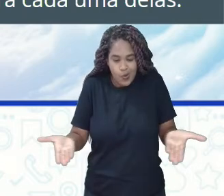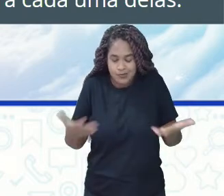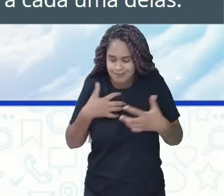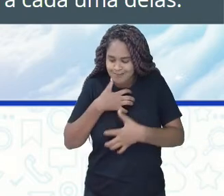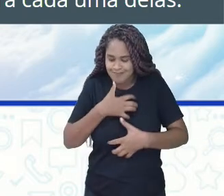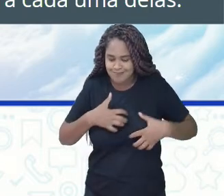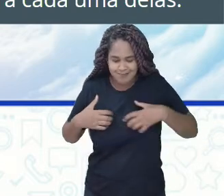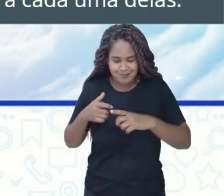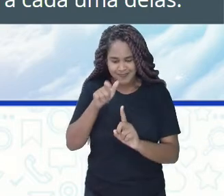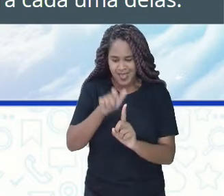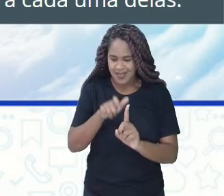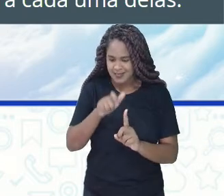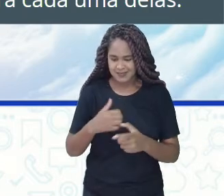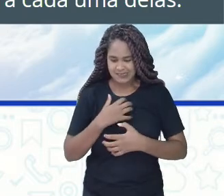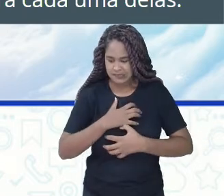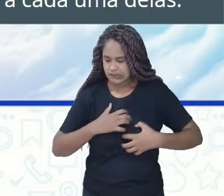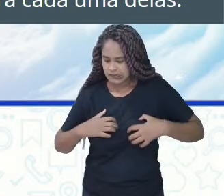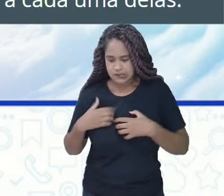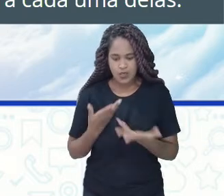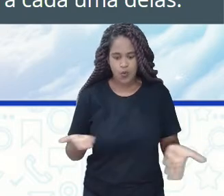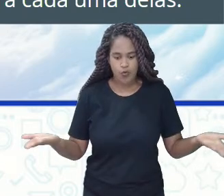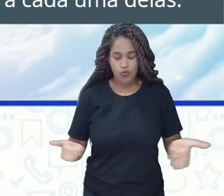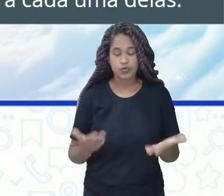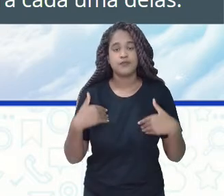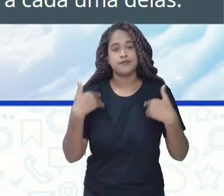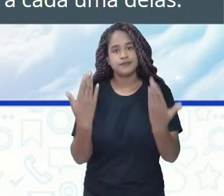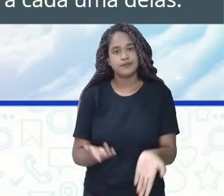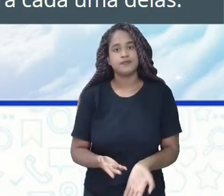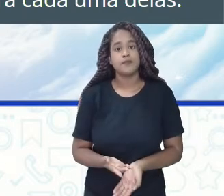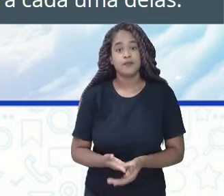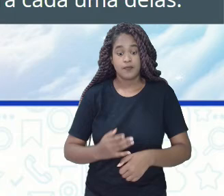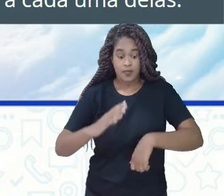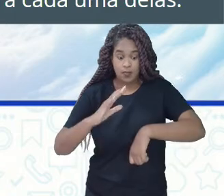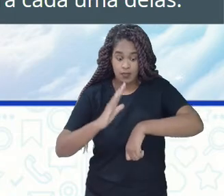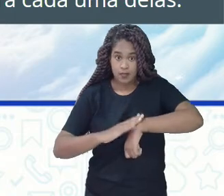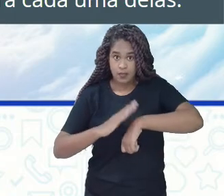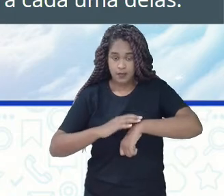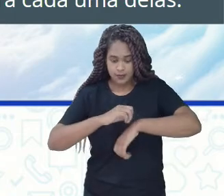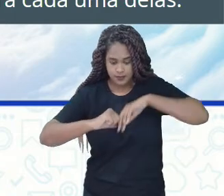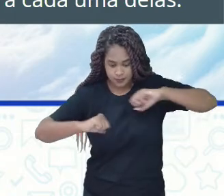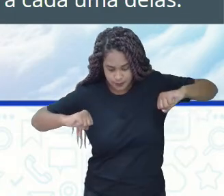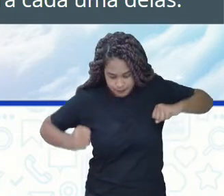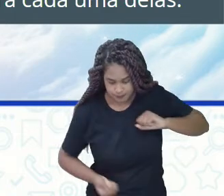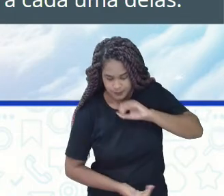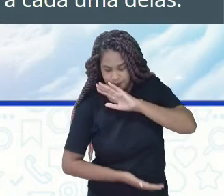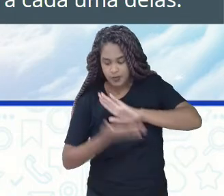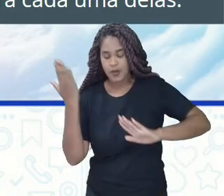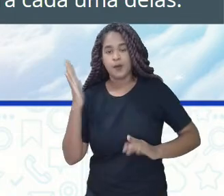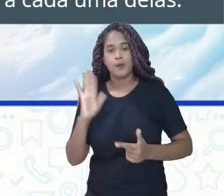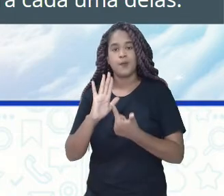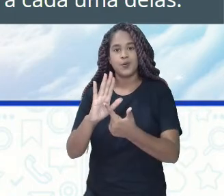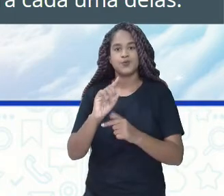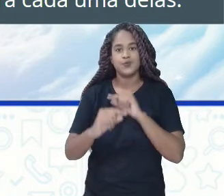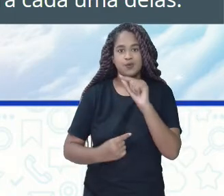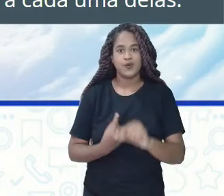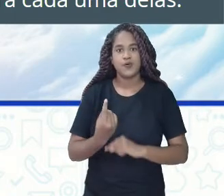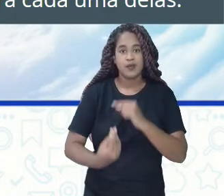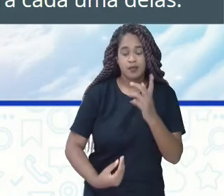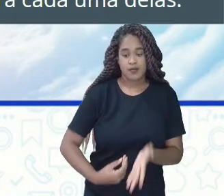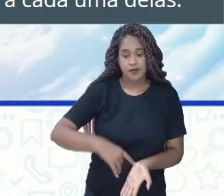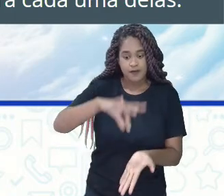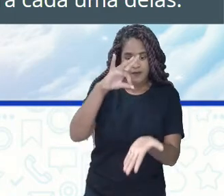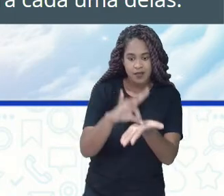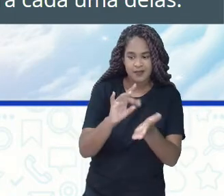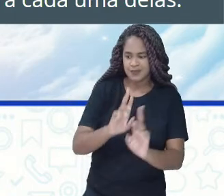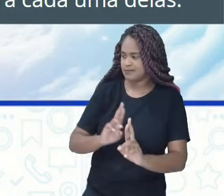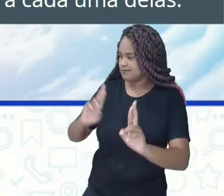pela personagem envolvida. As viagens no tempo representam a existência de realidades paralelas e muitas maneiras diferentes